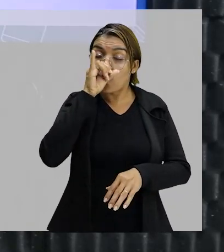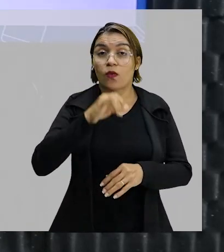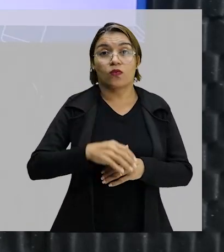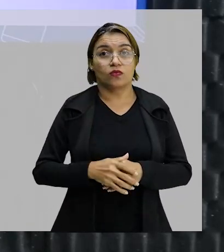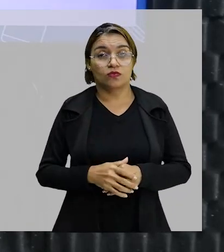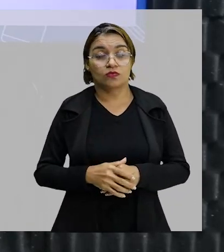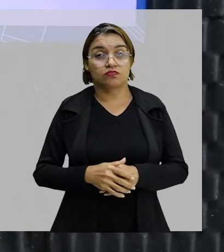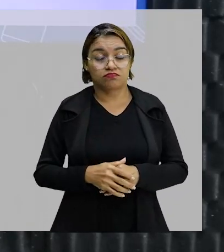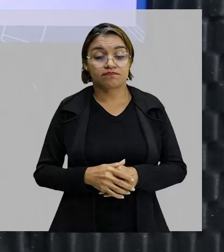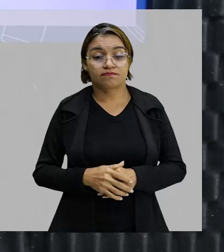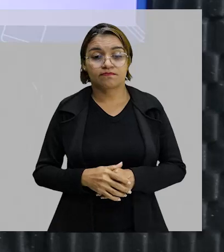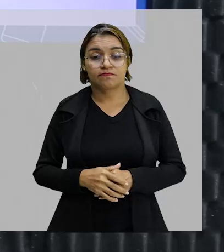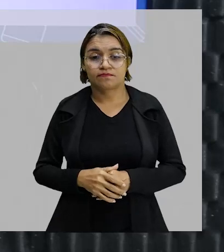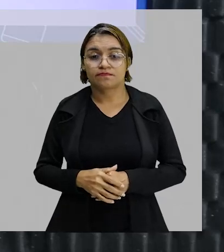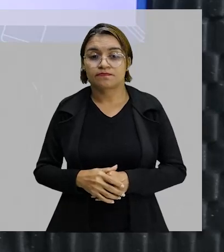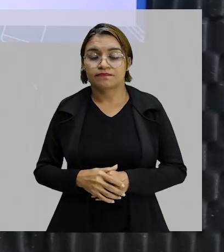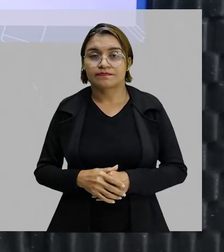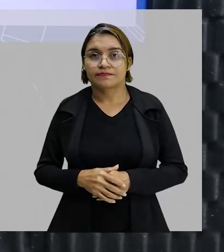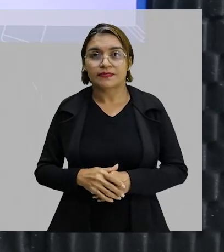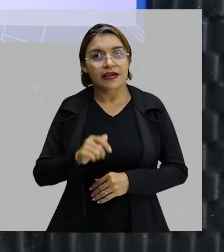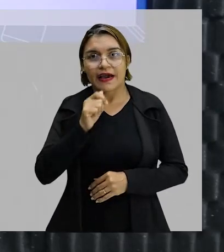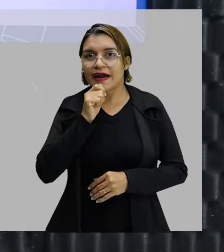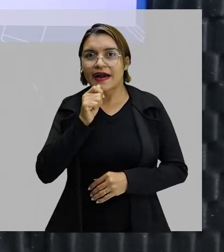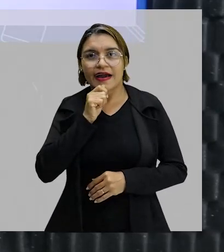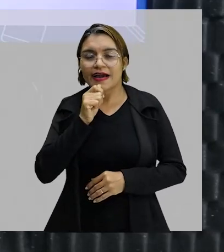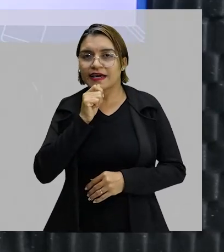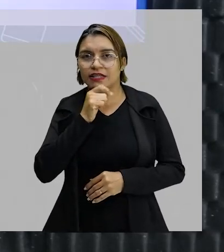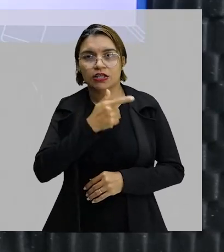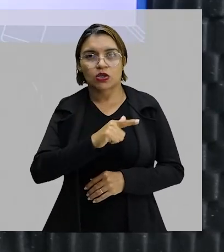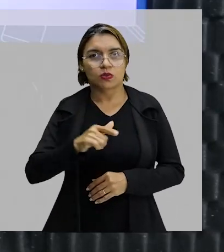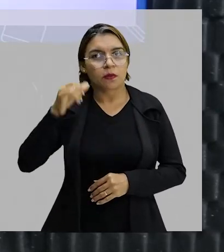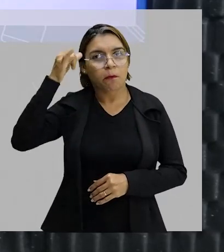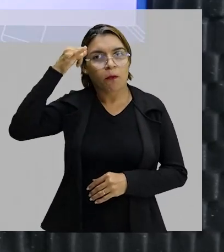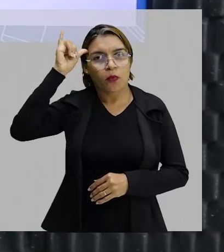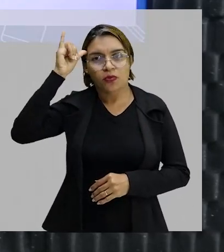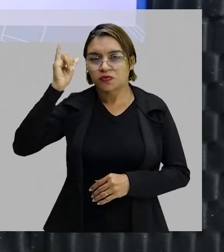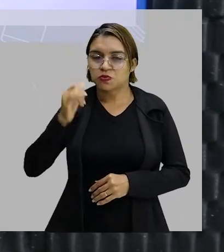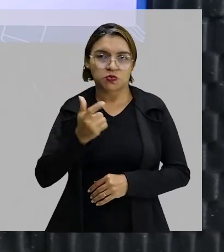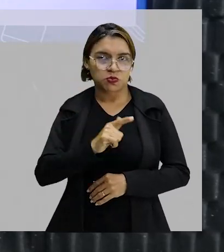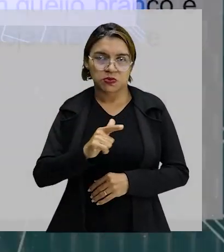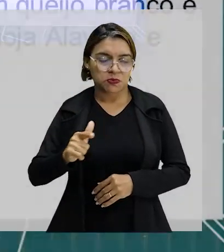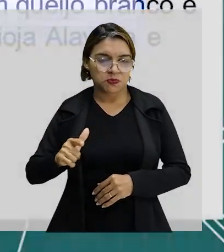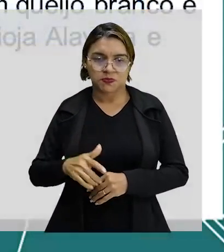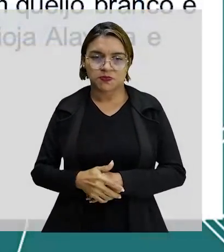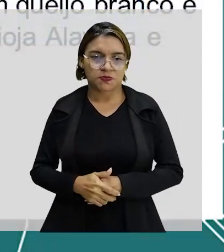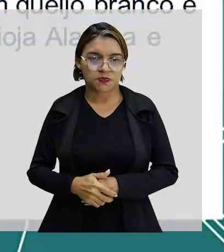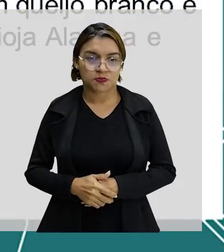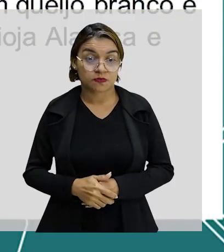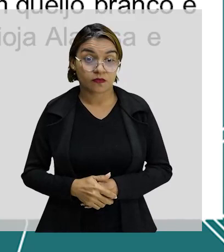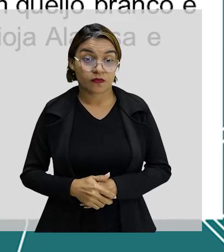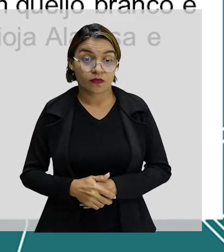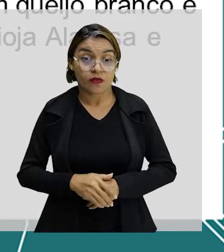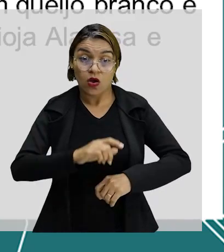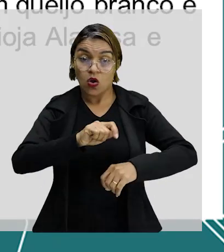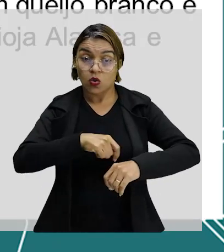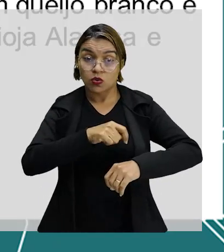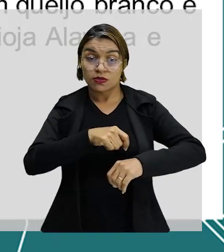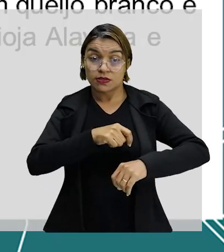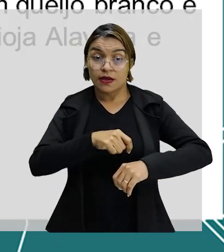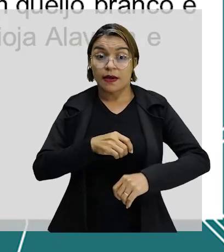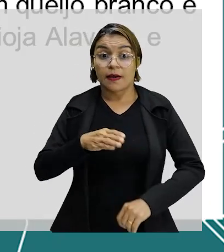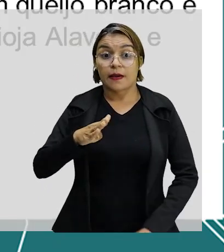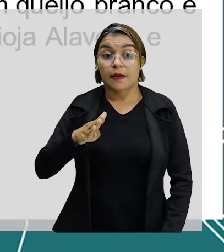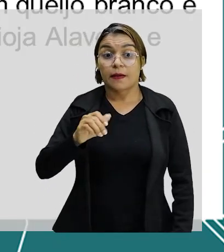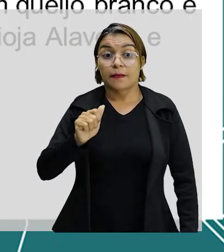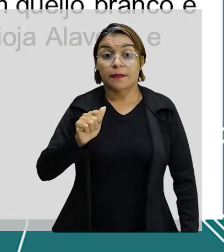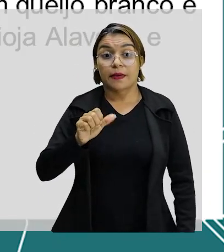de suíno. Ainda até agora não apareceu bovino. A cozinha basca, vamos falar da basca,